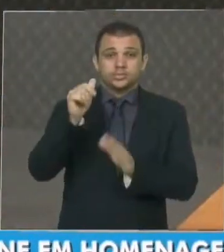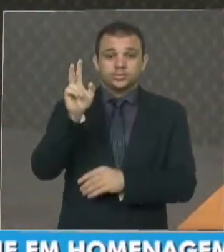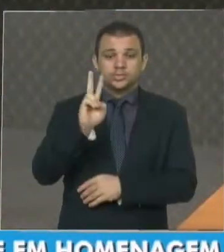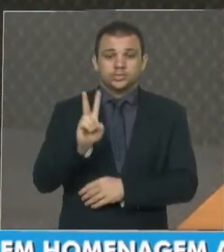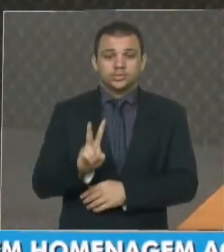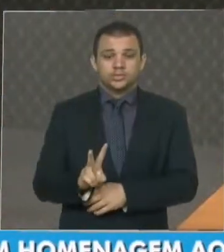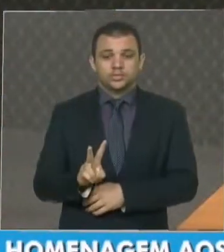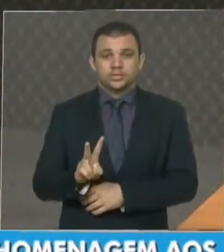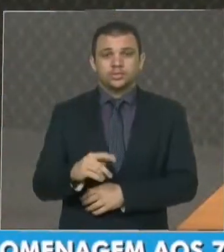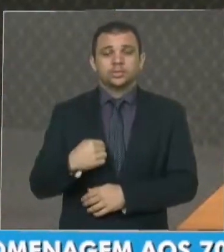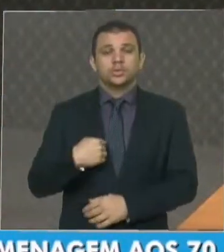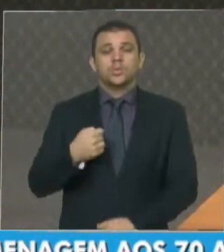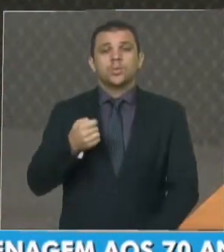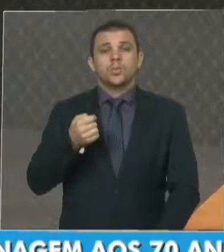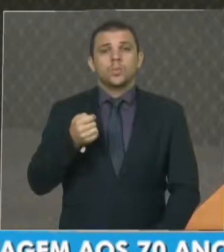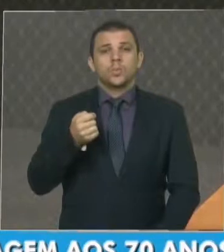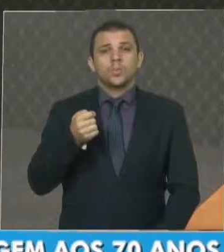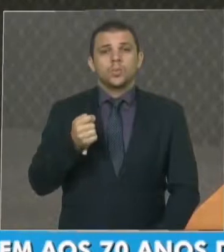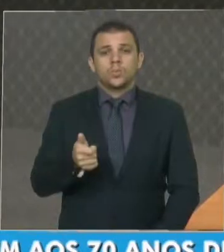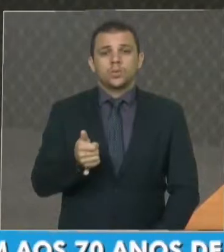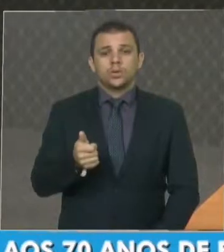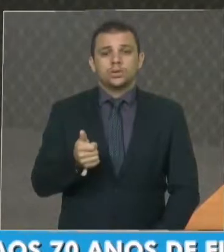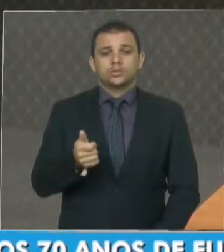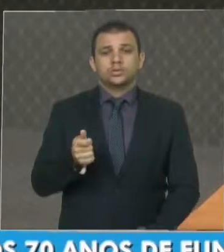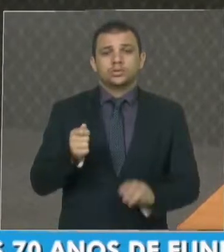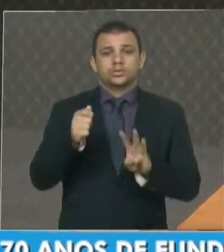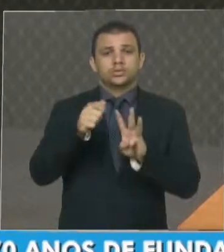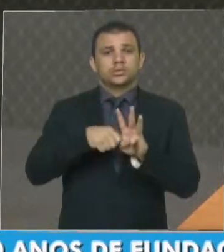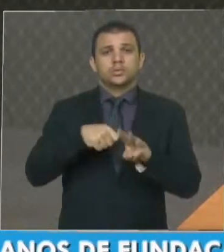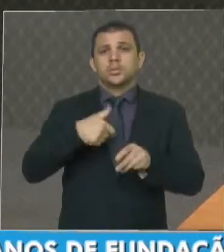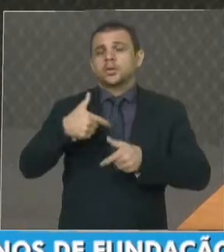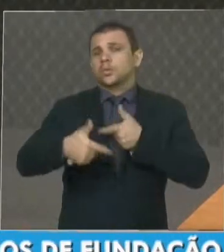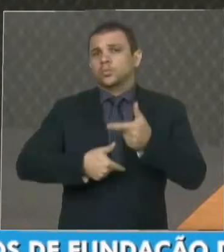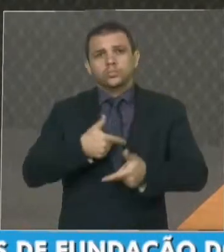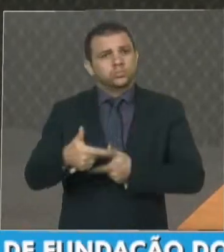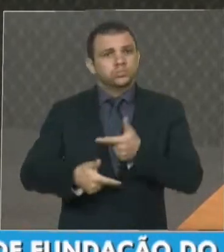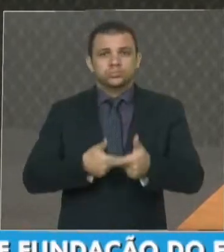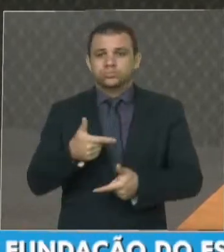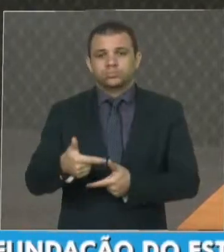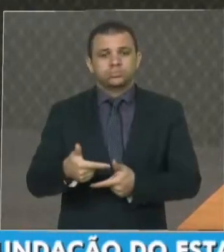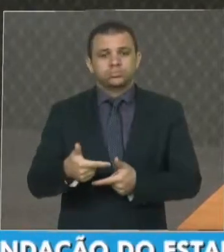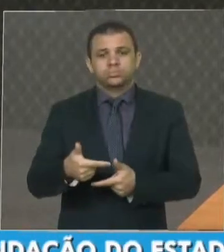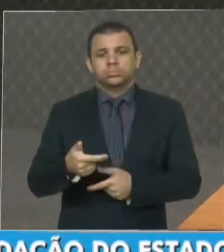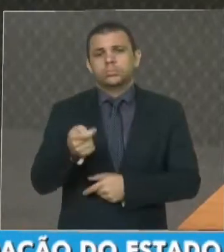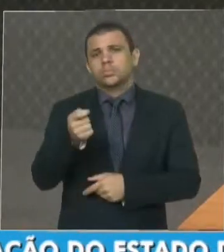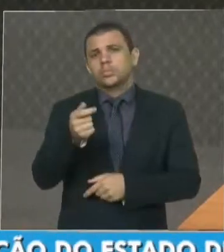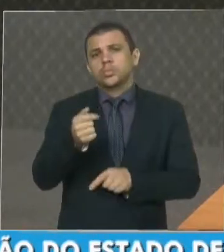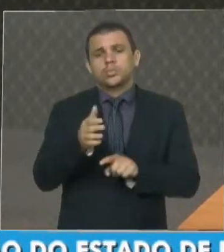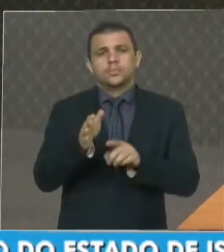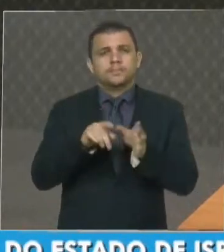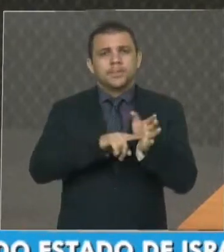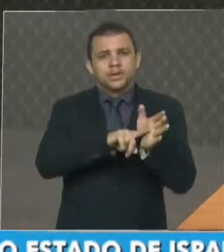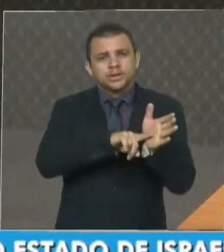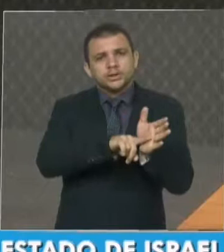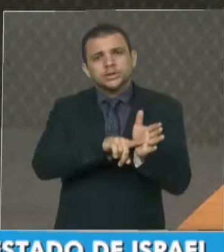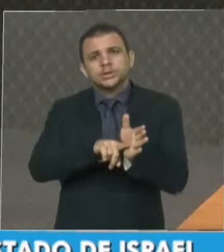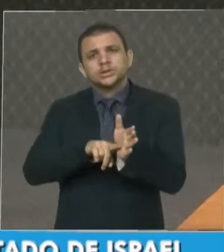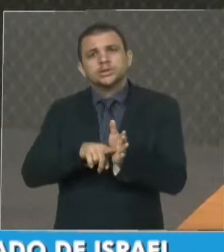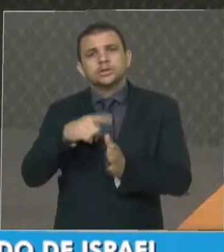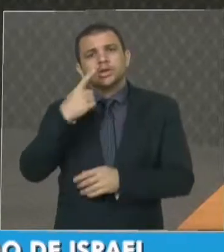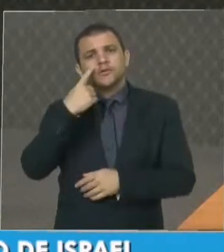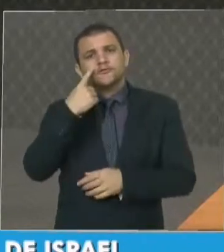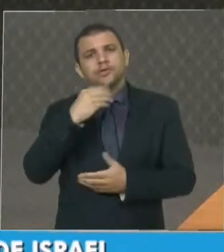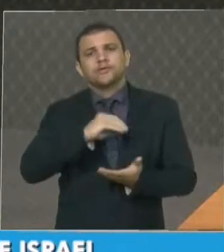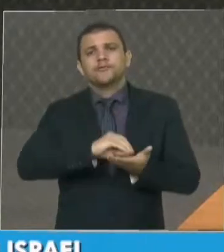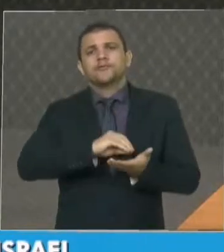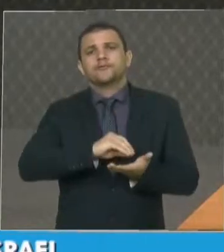quase 3 meses, não fiz muito. Faz um pouco uma pesquisa para ver que falta, que